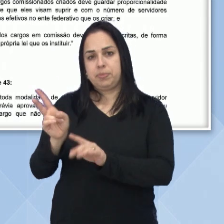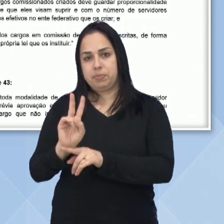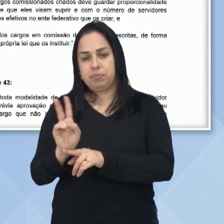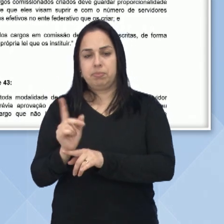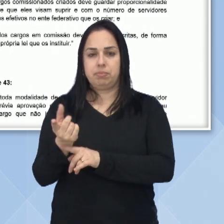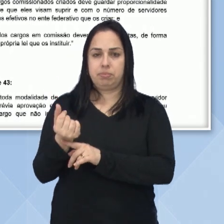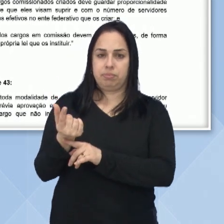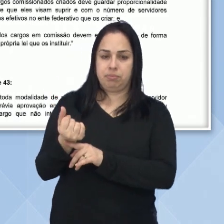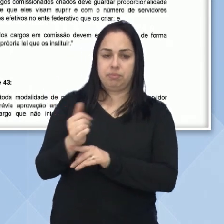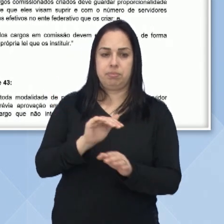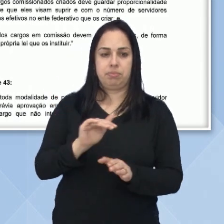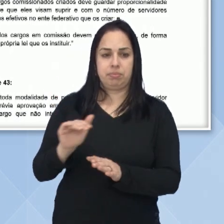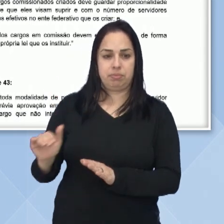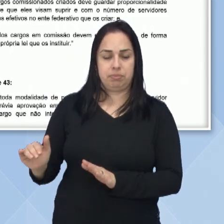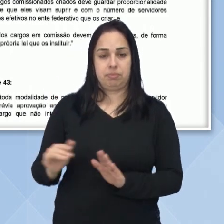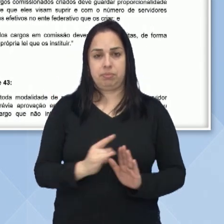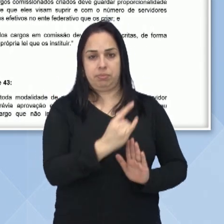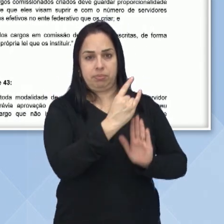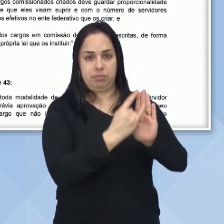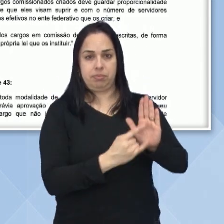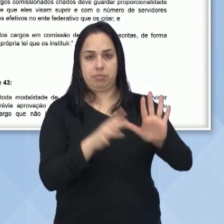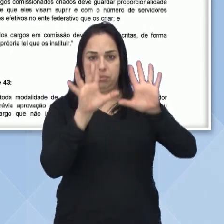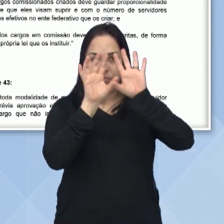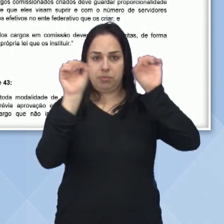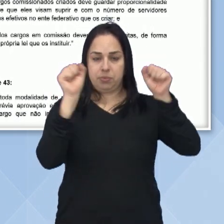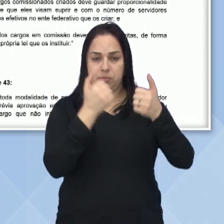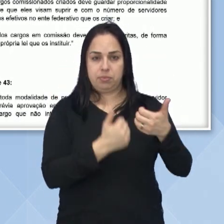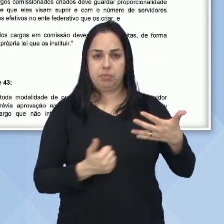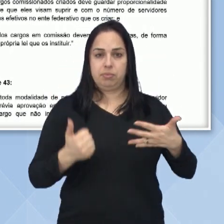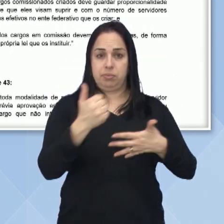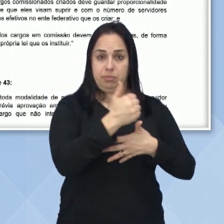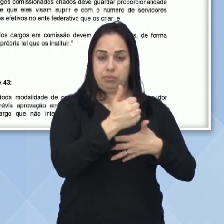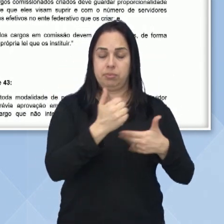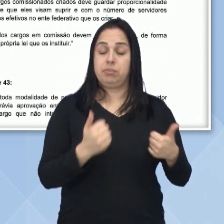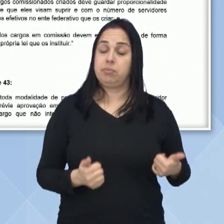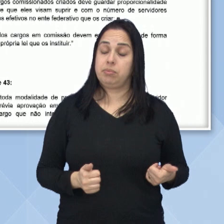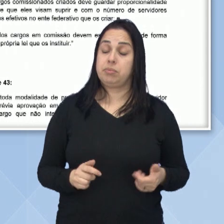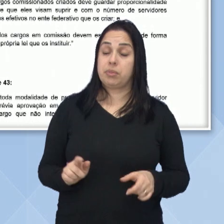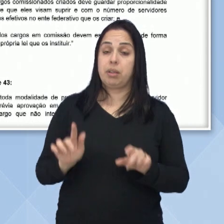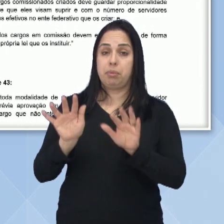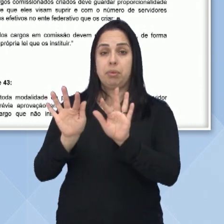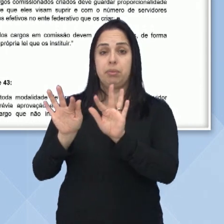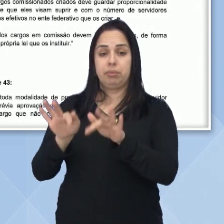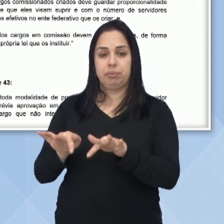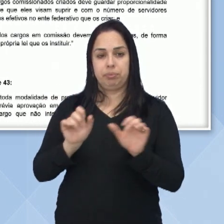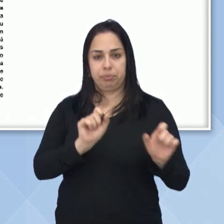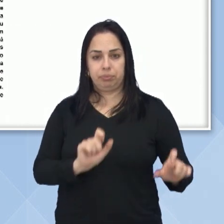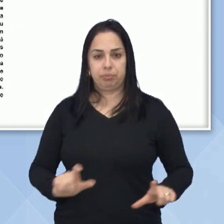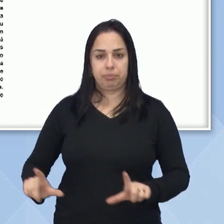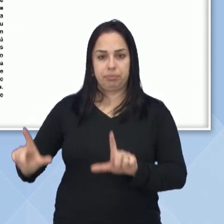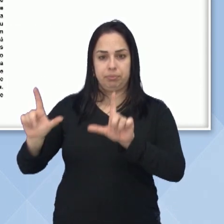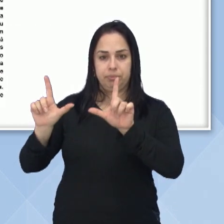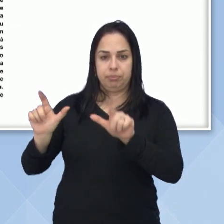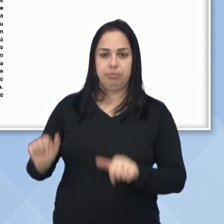tem a decisão do Supremo. E, por fim, pode passar